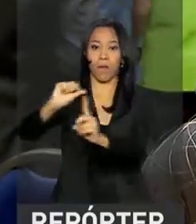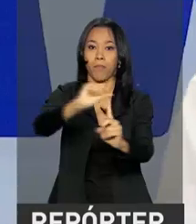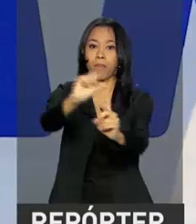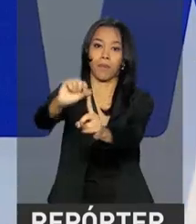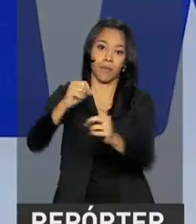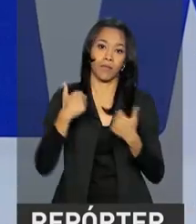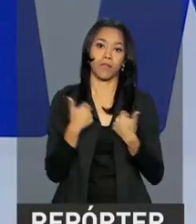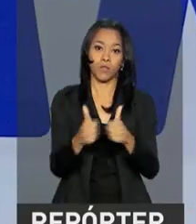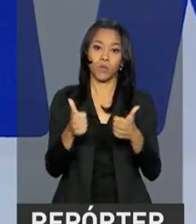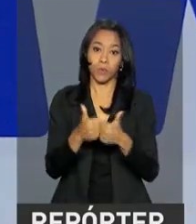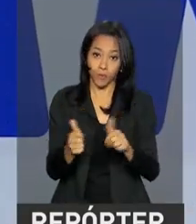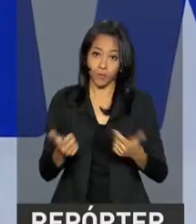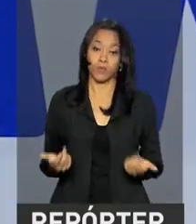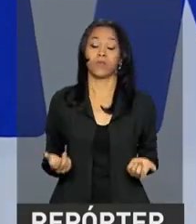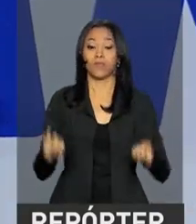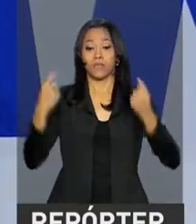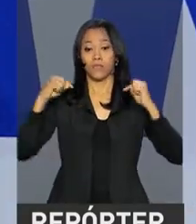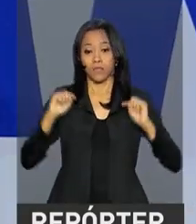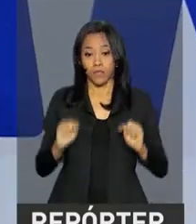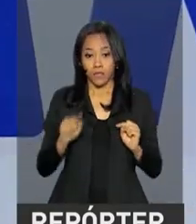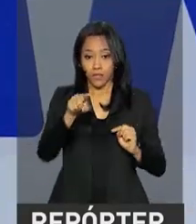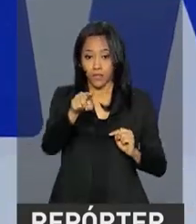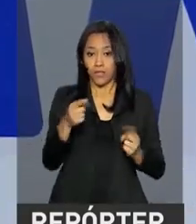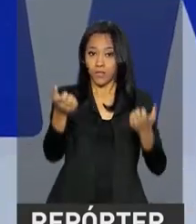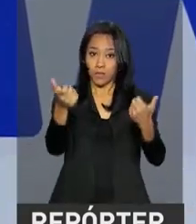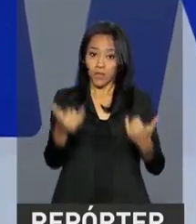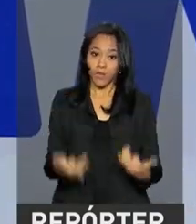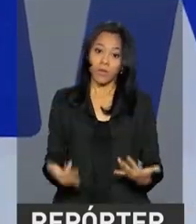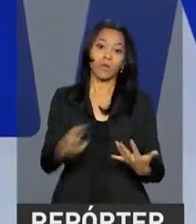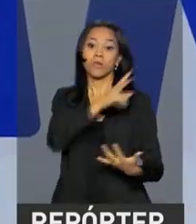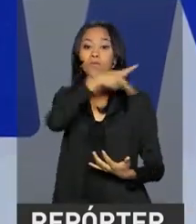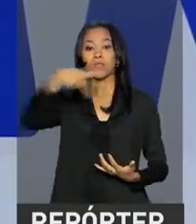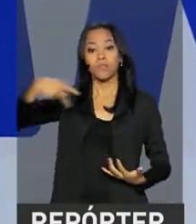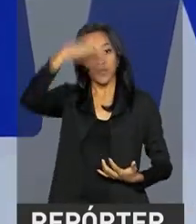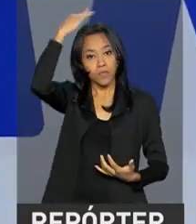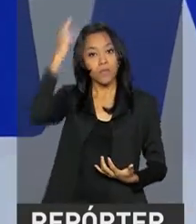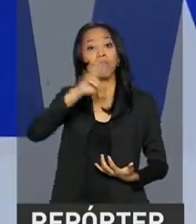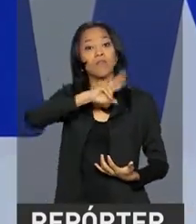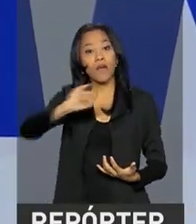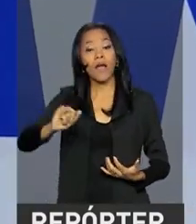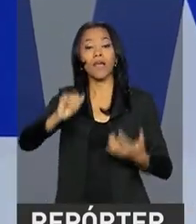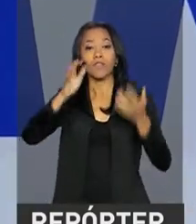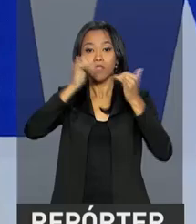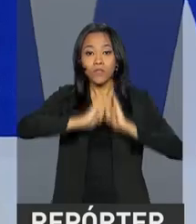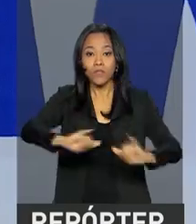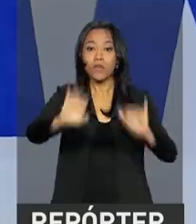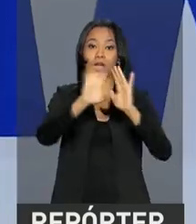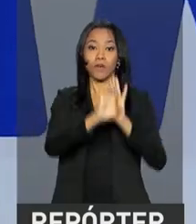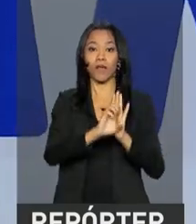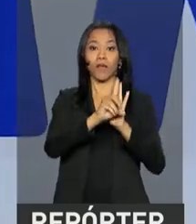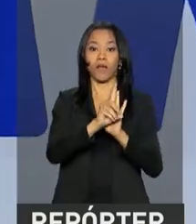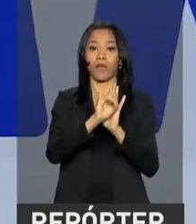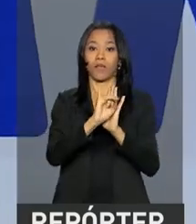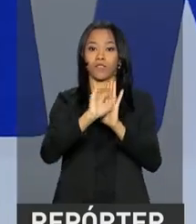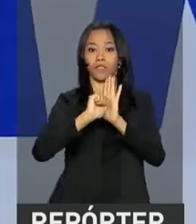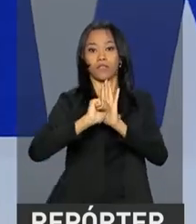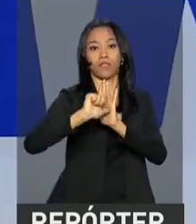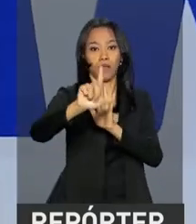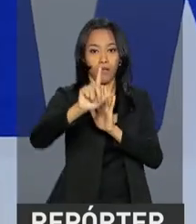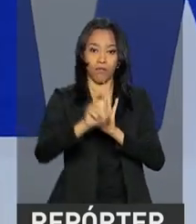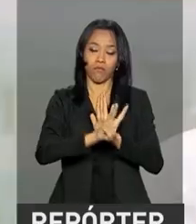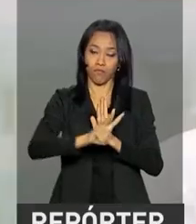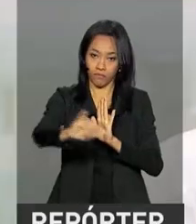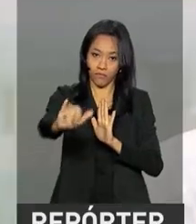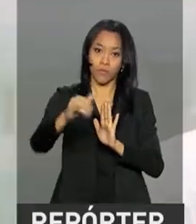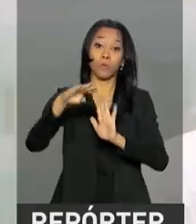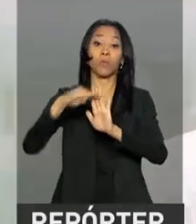terminais. O ministro informou que o presidente Michel Temer vai lançar o edital de novos empreendimentos para 2018 do programa Minha Casa Minha